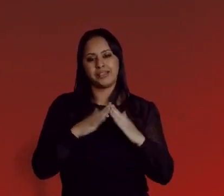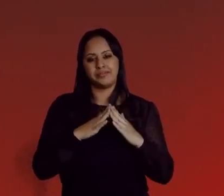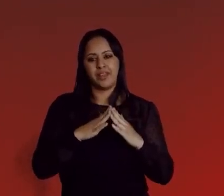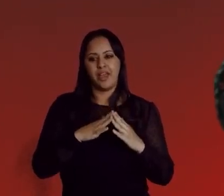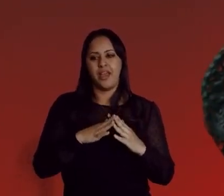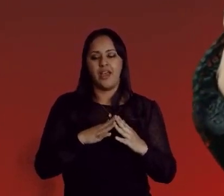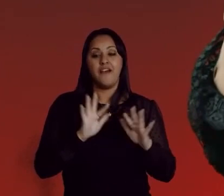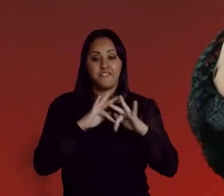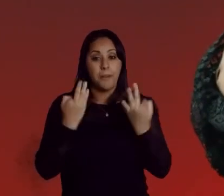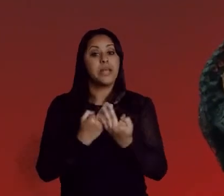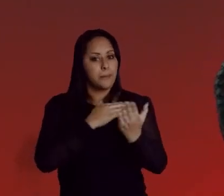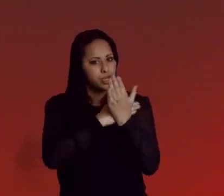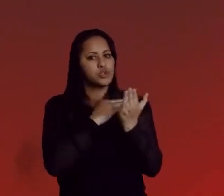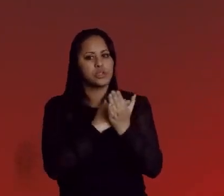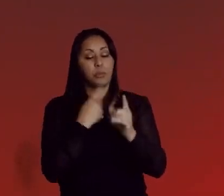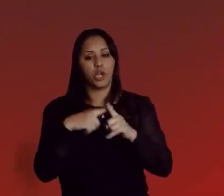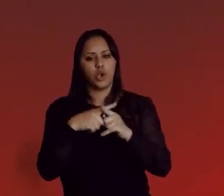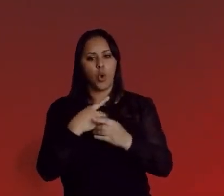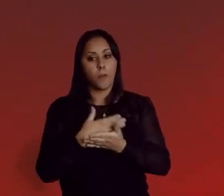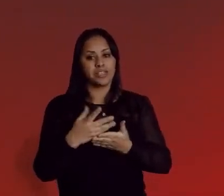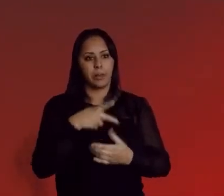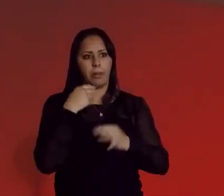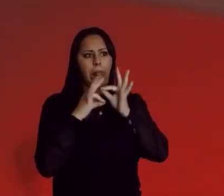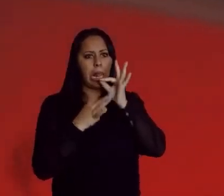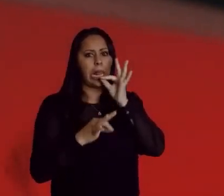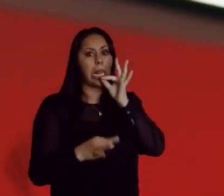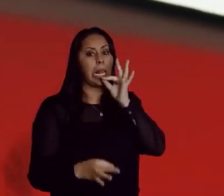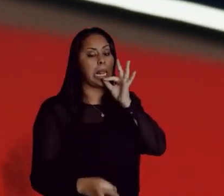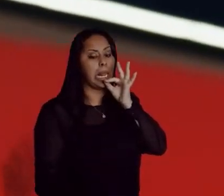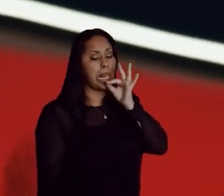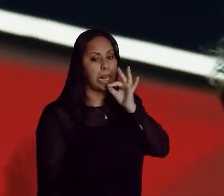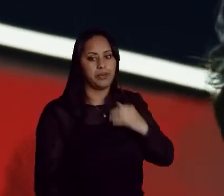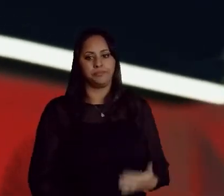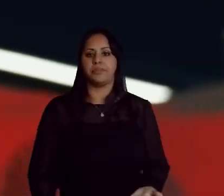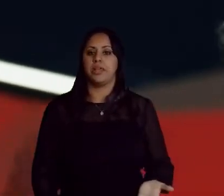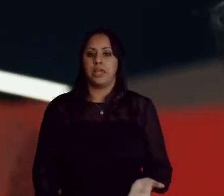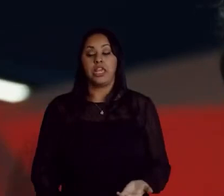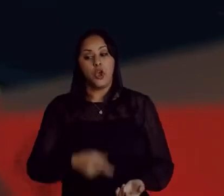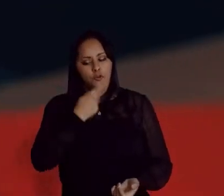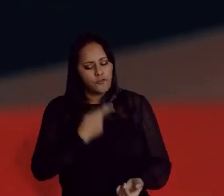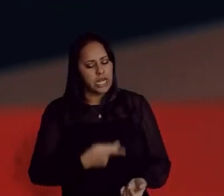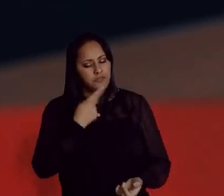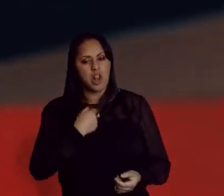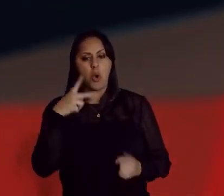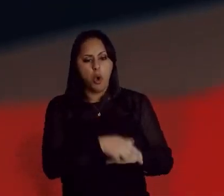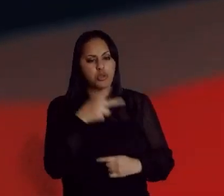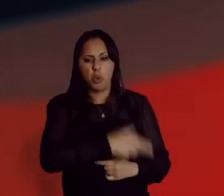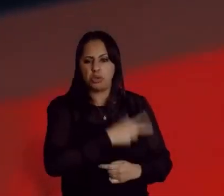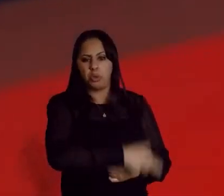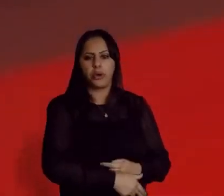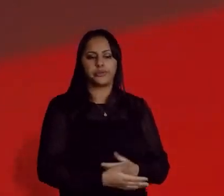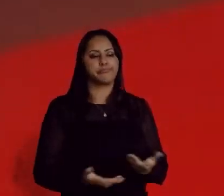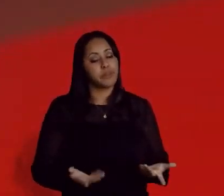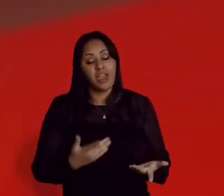ajuda muito. Quando eu começo a conversar compulsivamente com alguém que está em nossa casa e eu não costumo deixar o outro falar, é assim, natural,